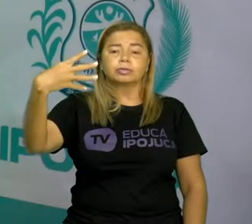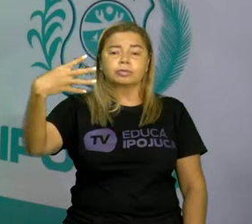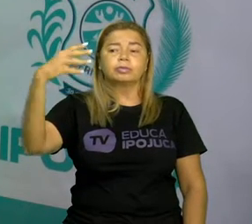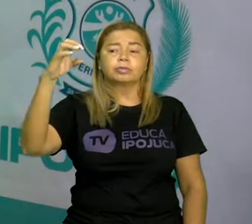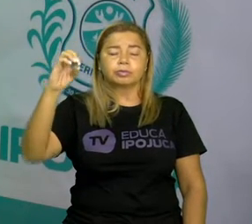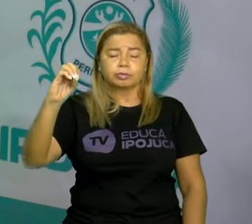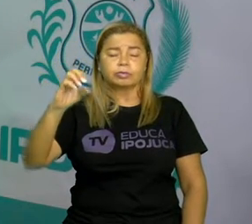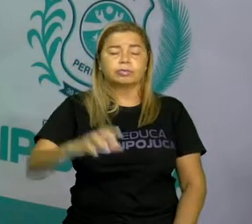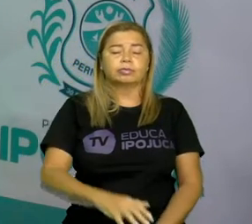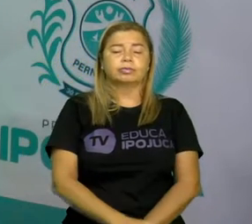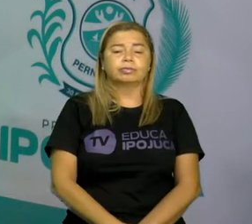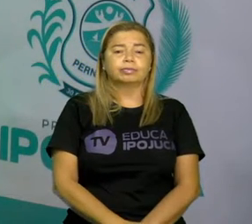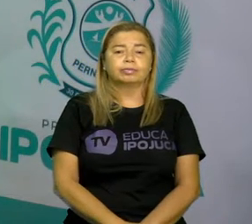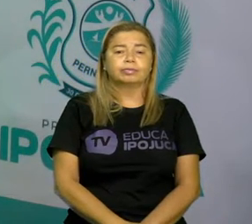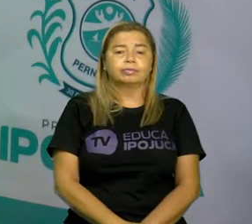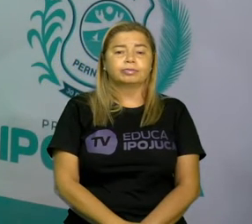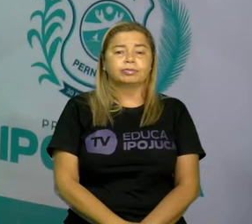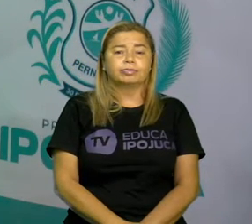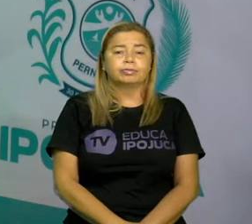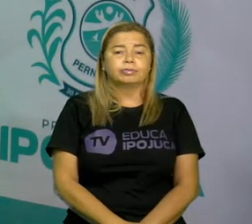1.540, tá certo?